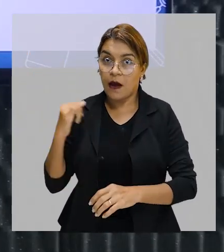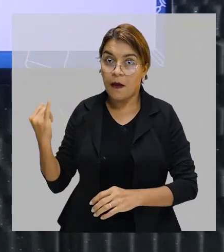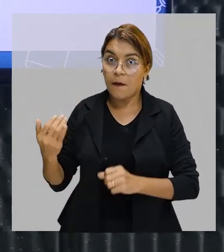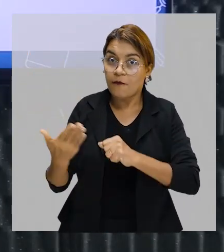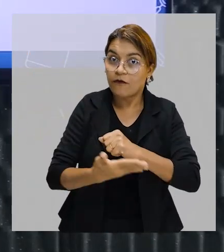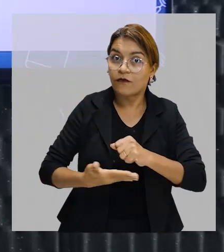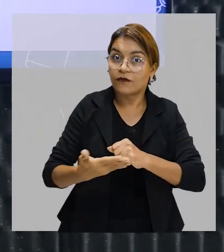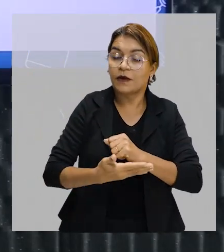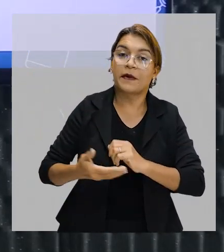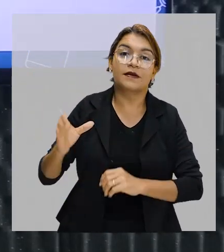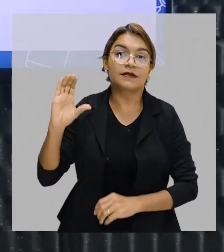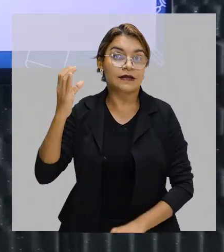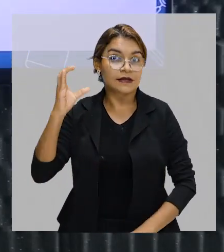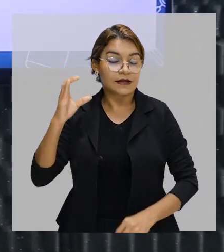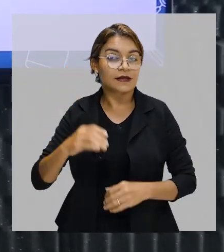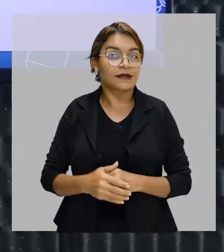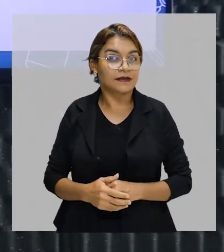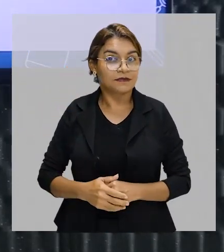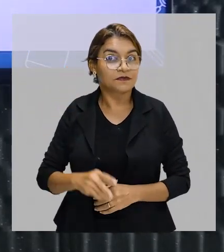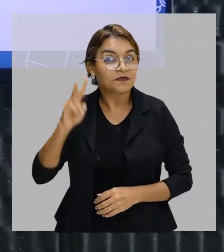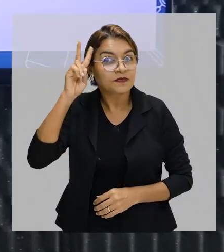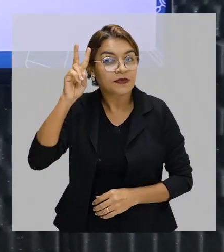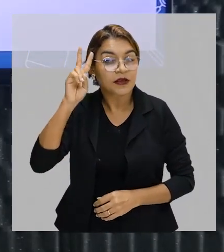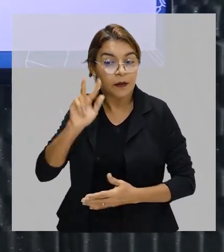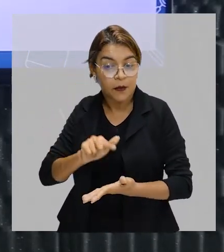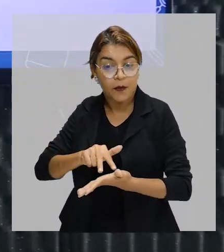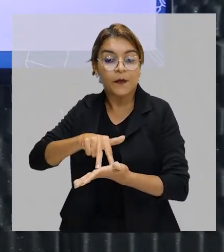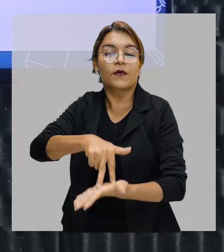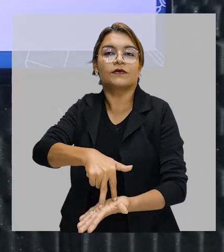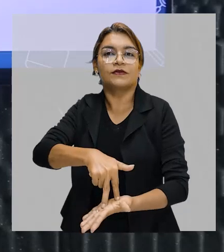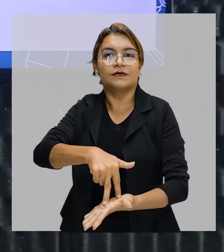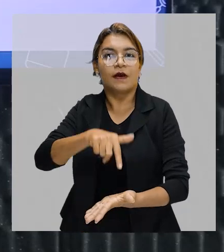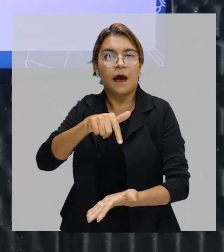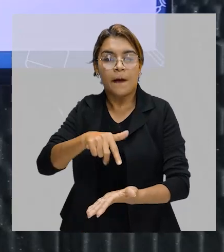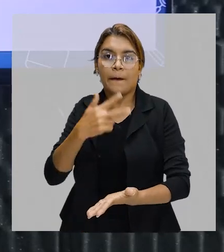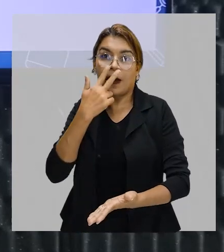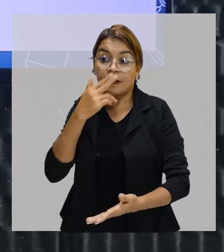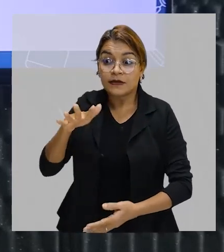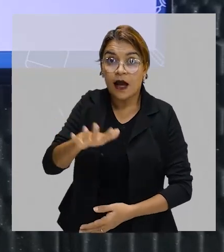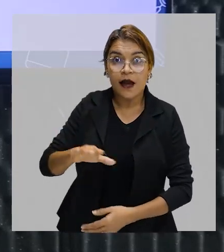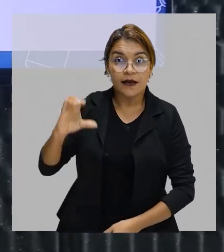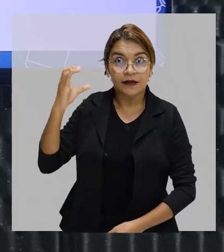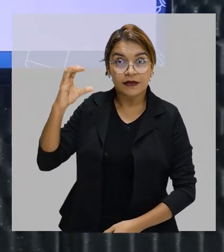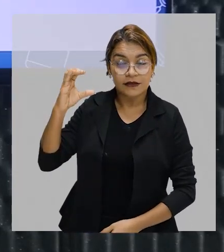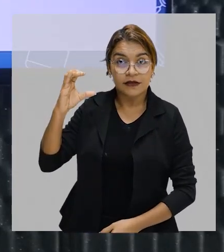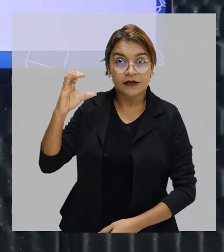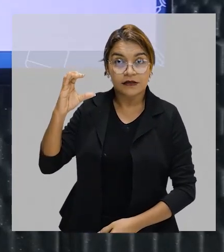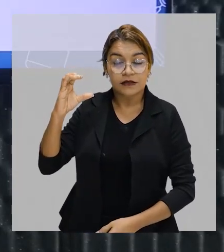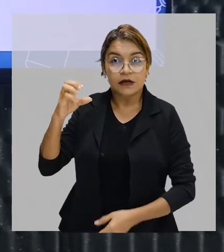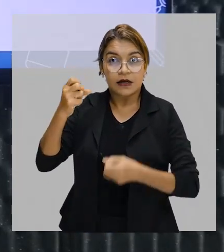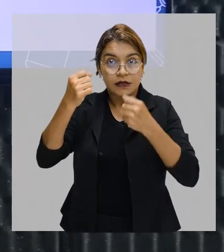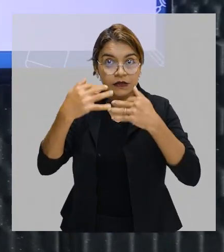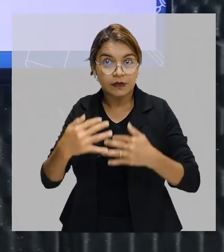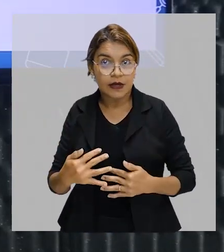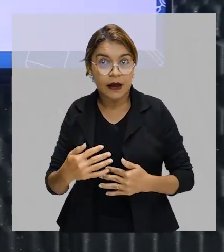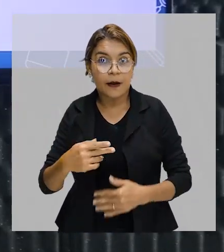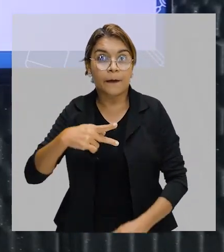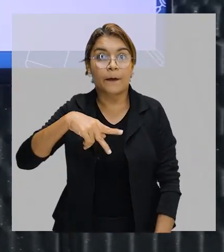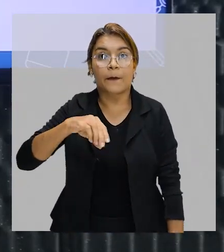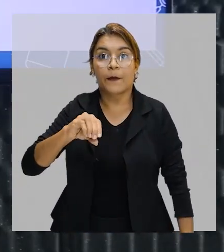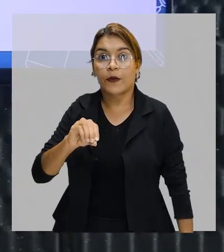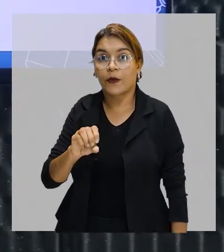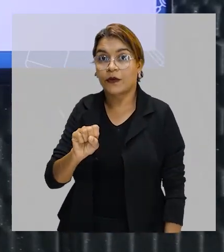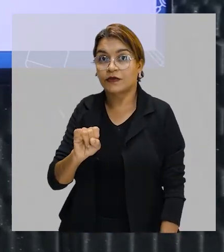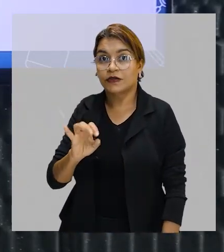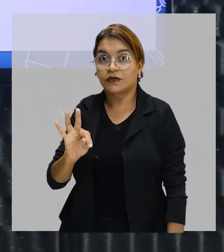te falei? Que, na verdade, o positivismo é um cientificismo? Que ao falar positivismo, eu vou lembrar